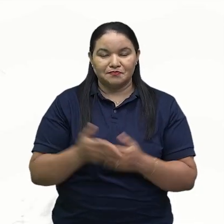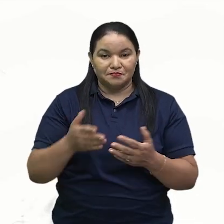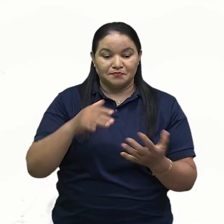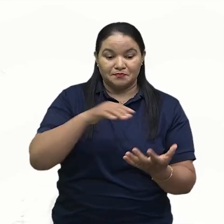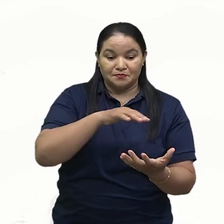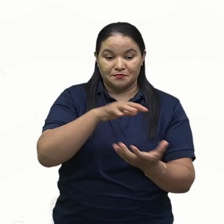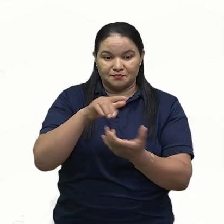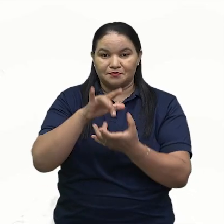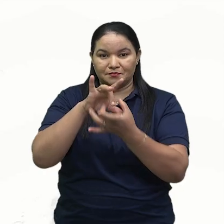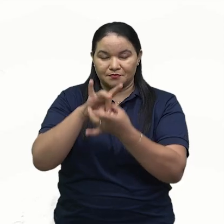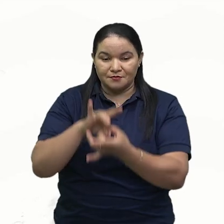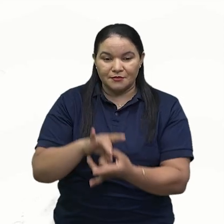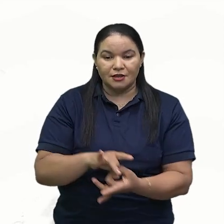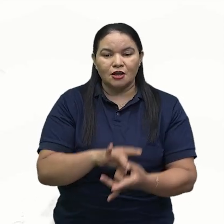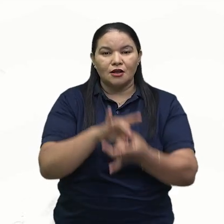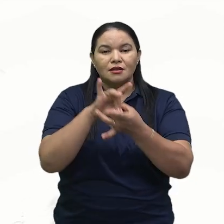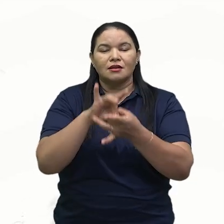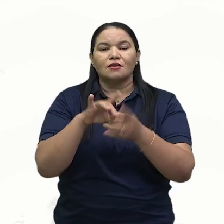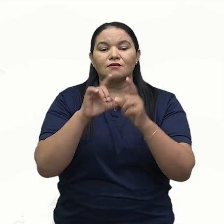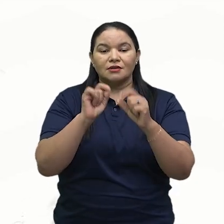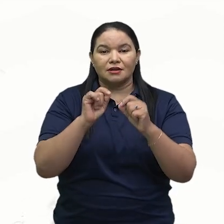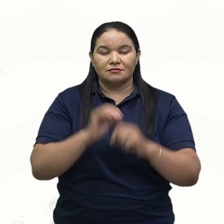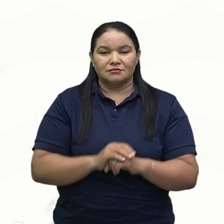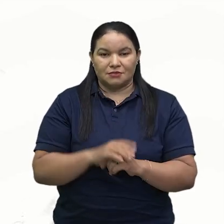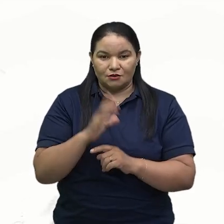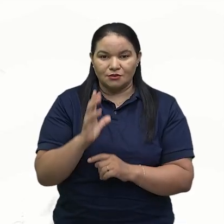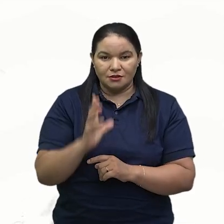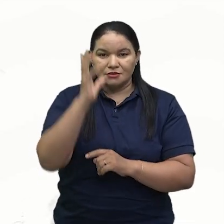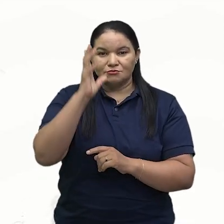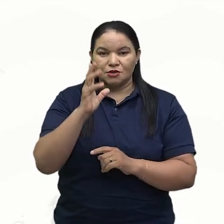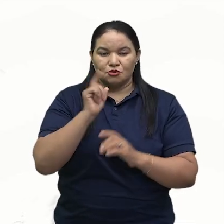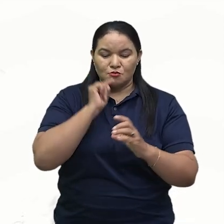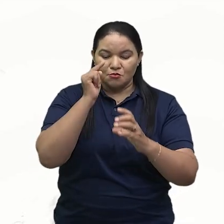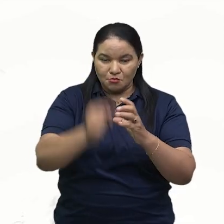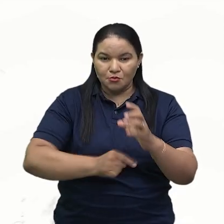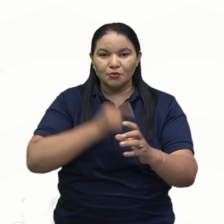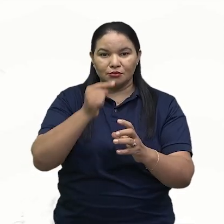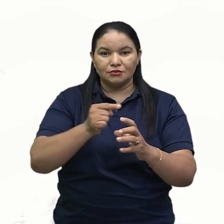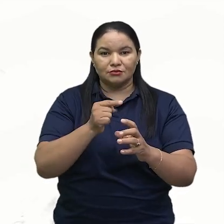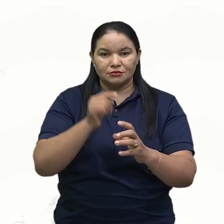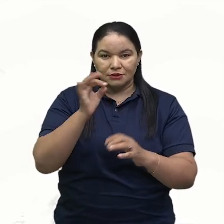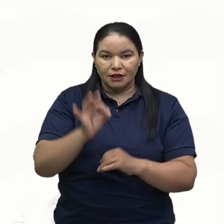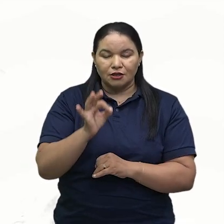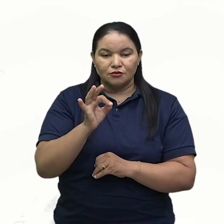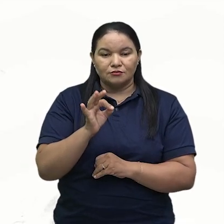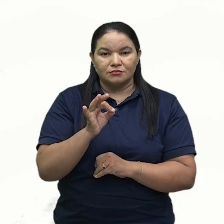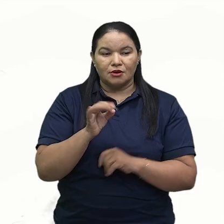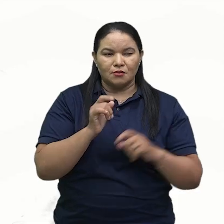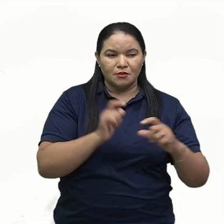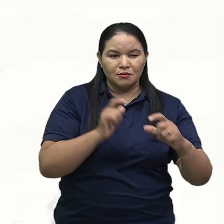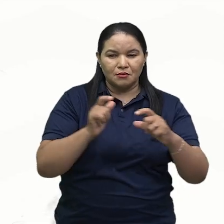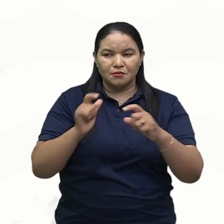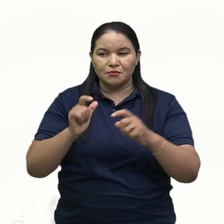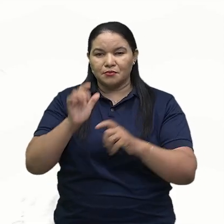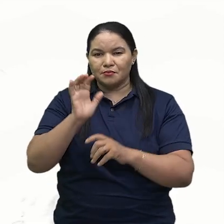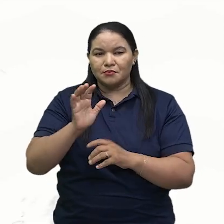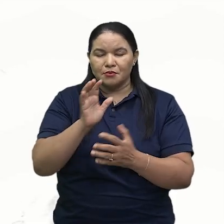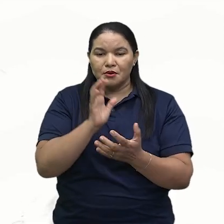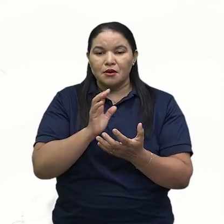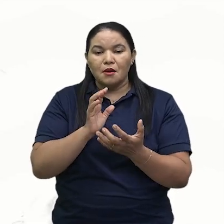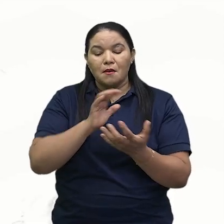A globalização, ela é um fenômeno global. Ela atinge todas as regiões do nosso